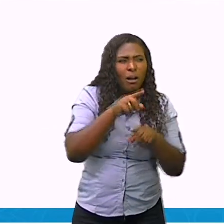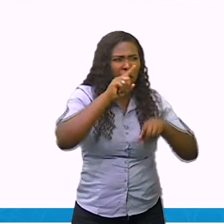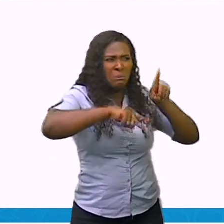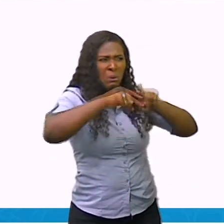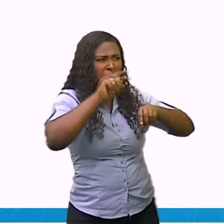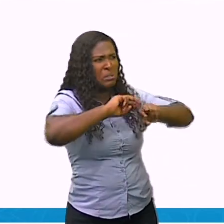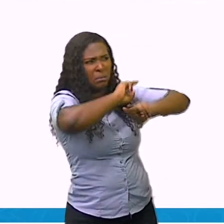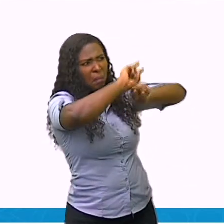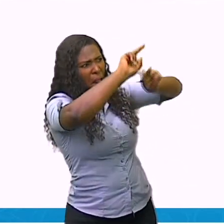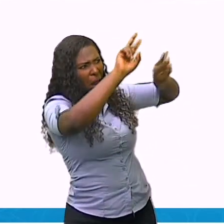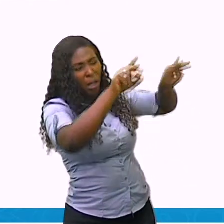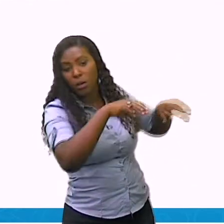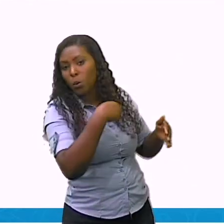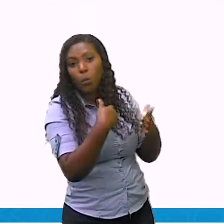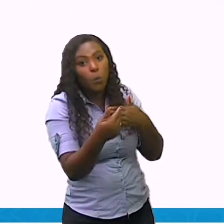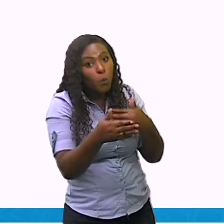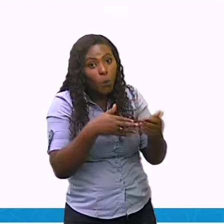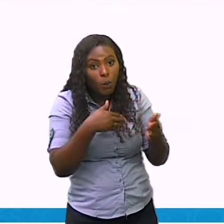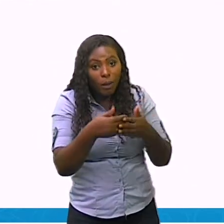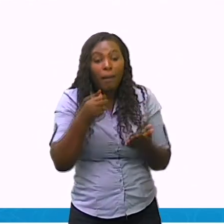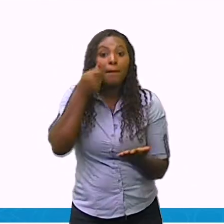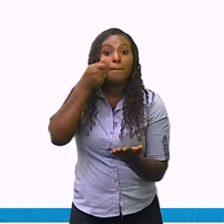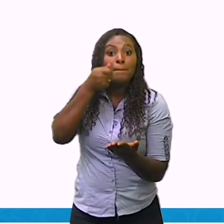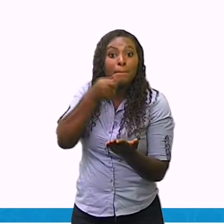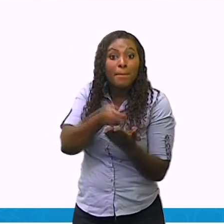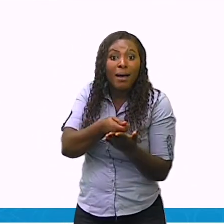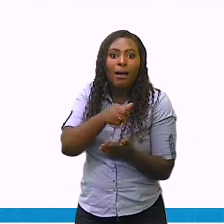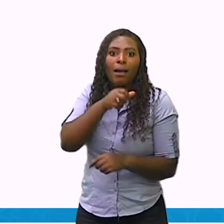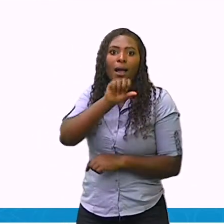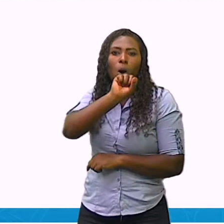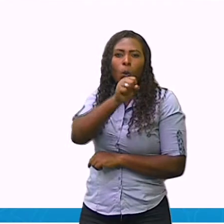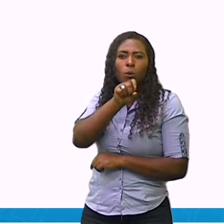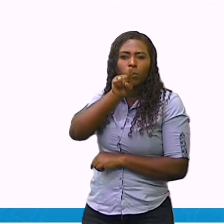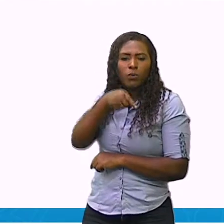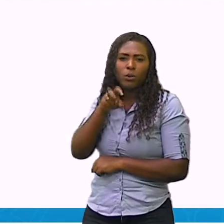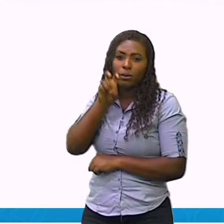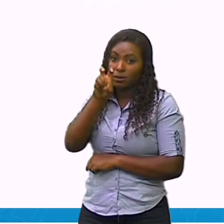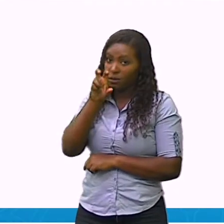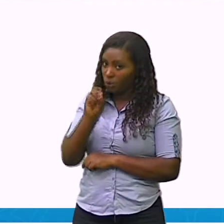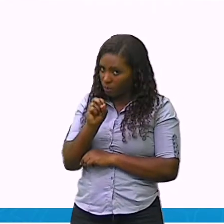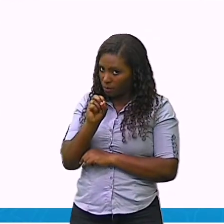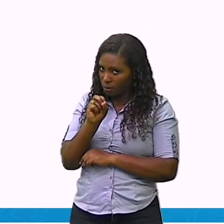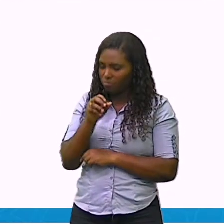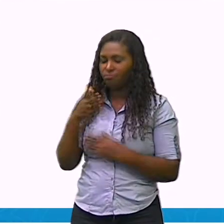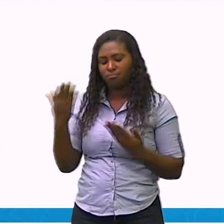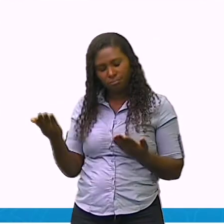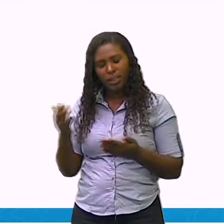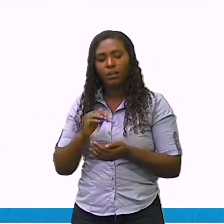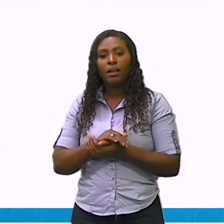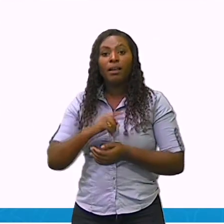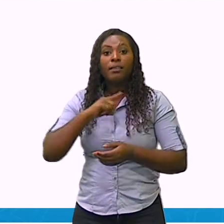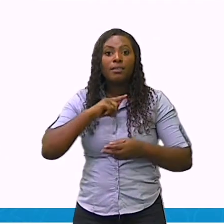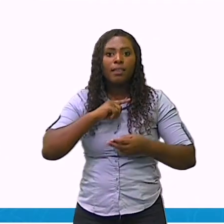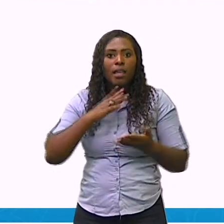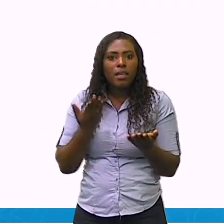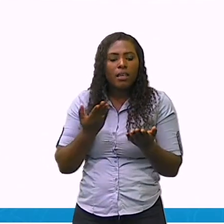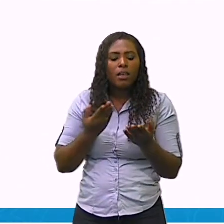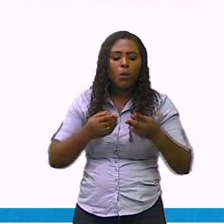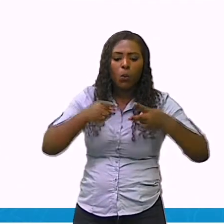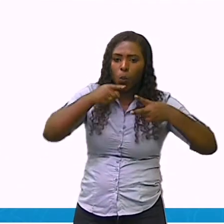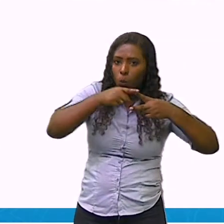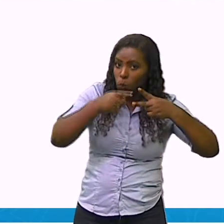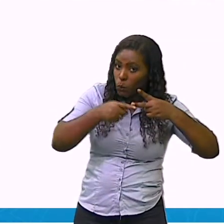bastante atenção. Nós temos duas situações, o fixo e a variável, o que vai